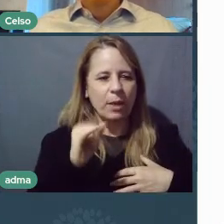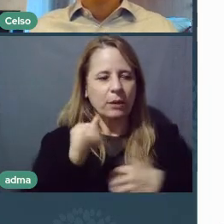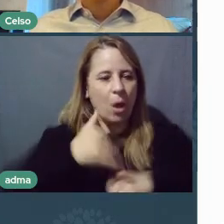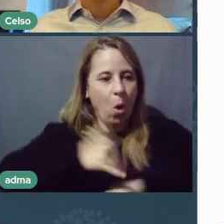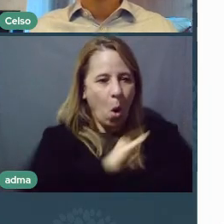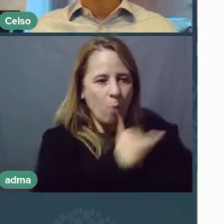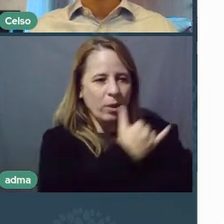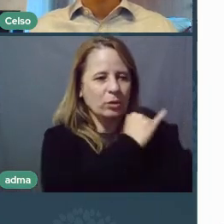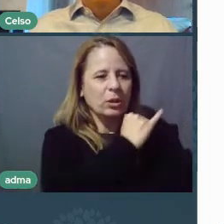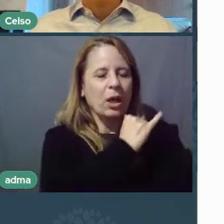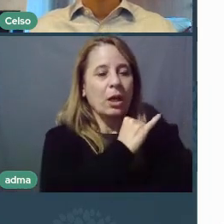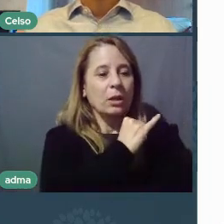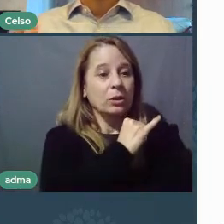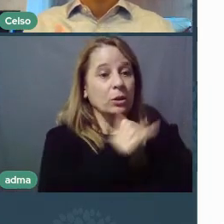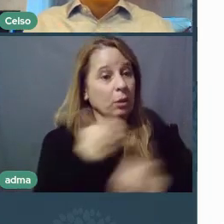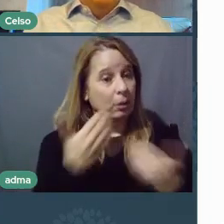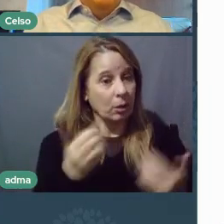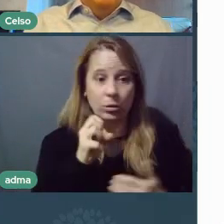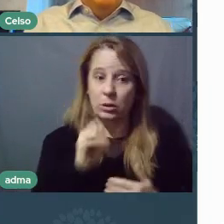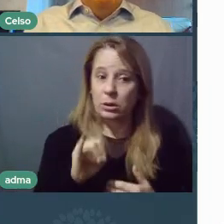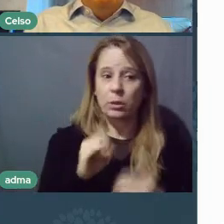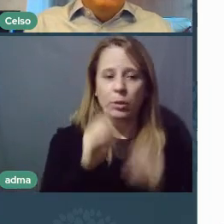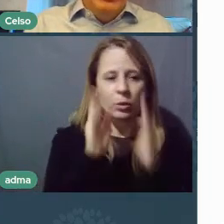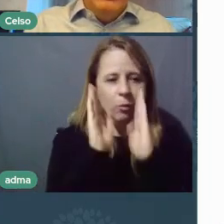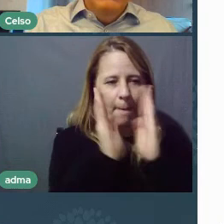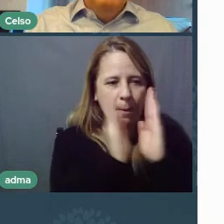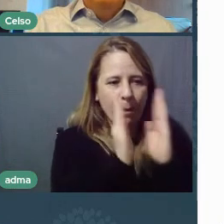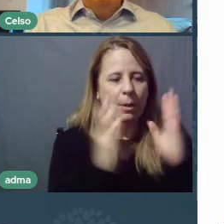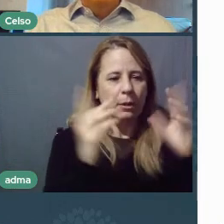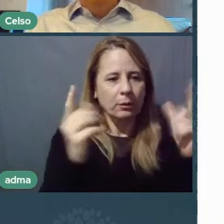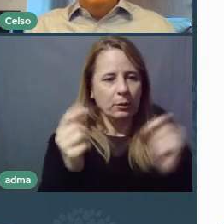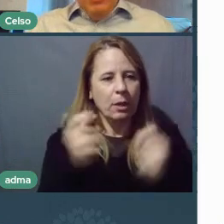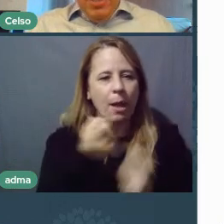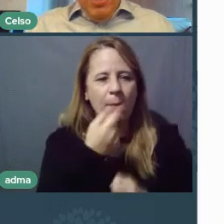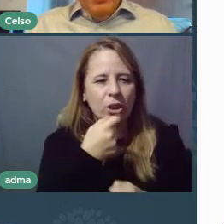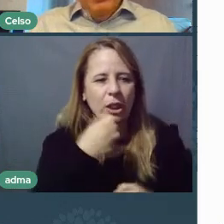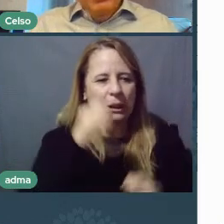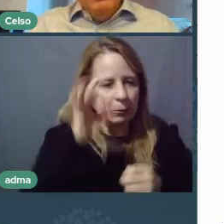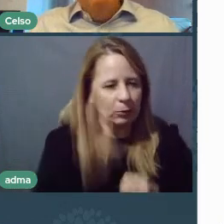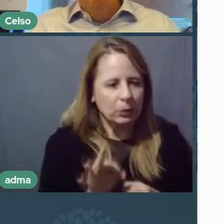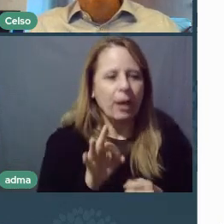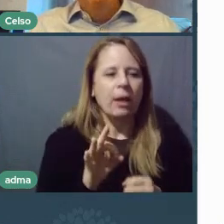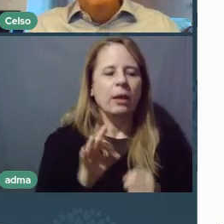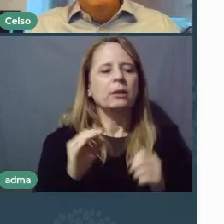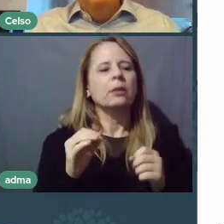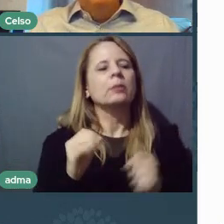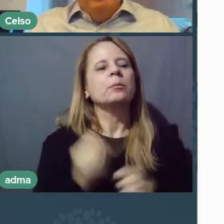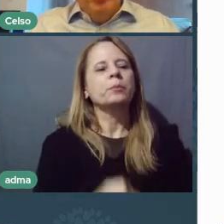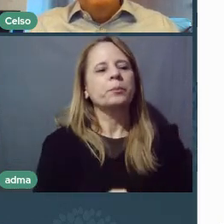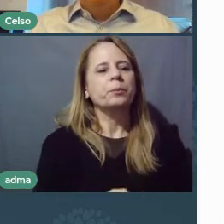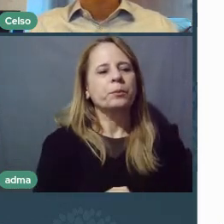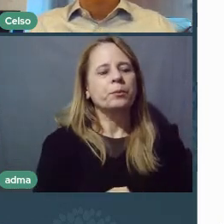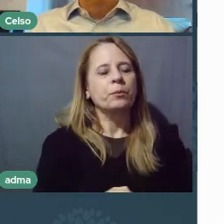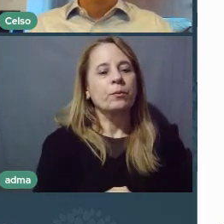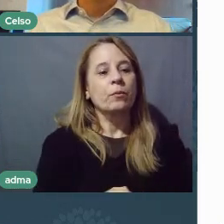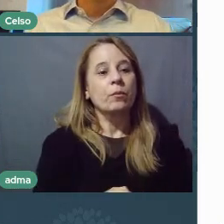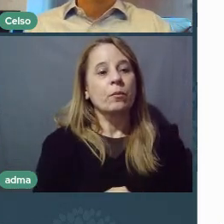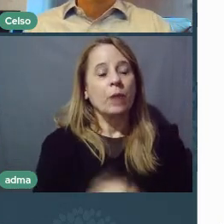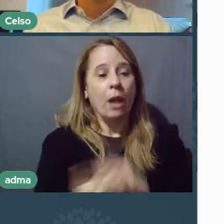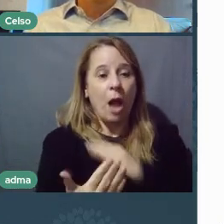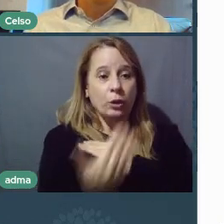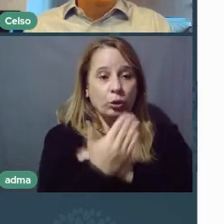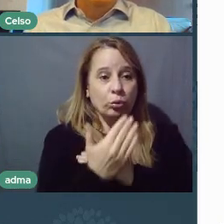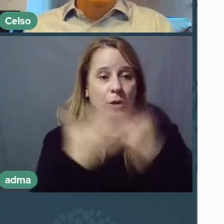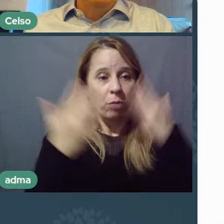acaba diminuindo com a medicação adequada, o suporte